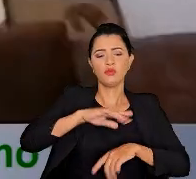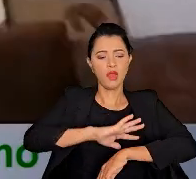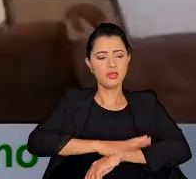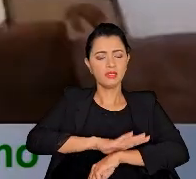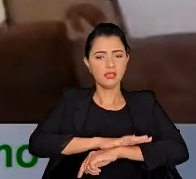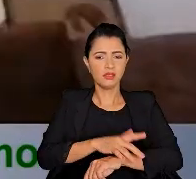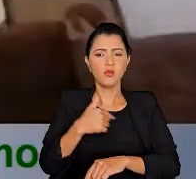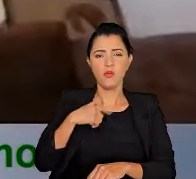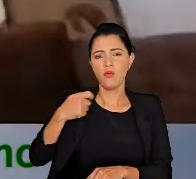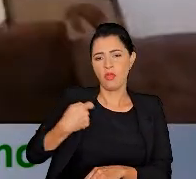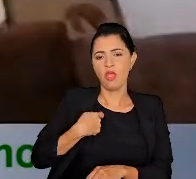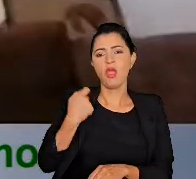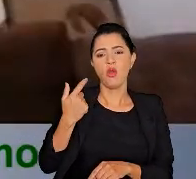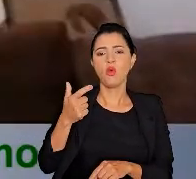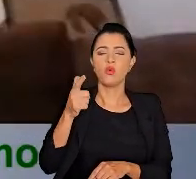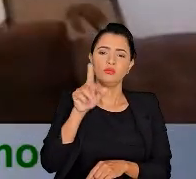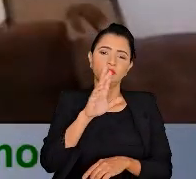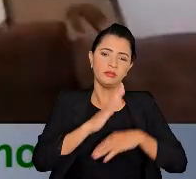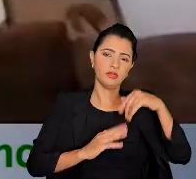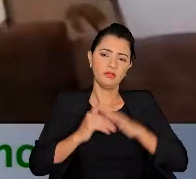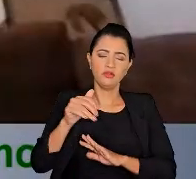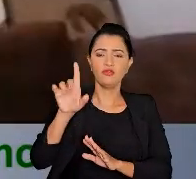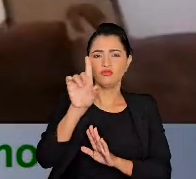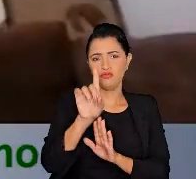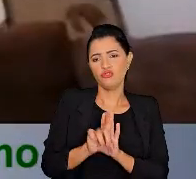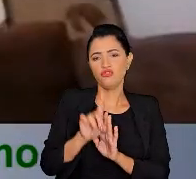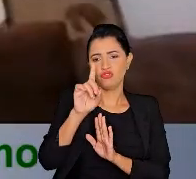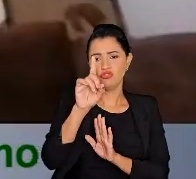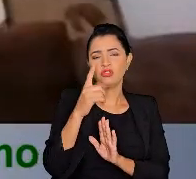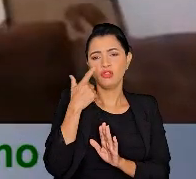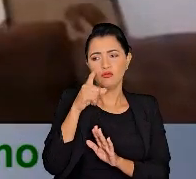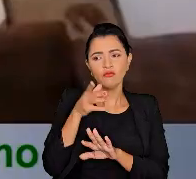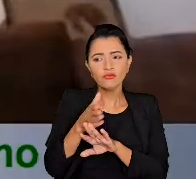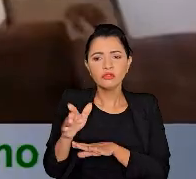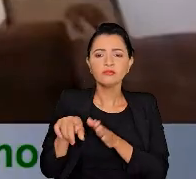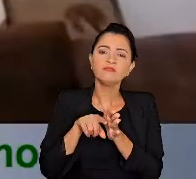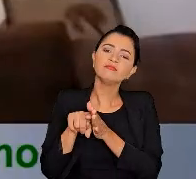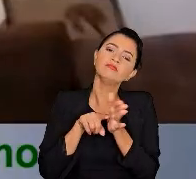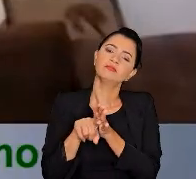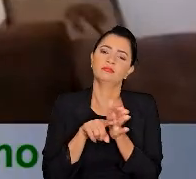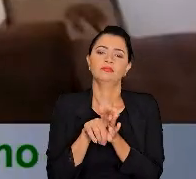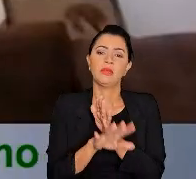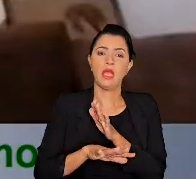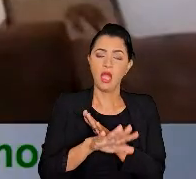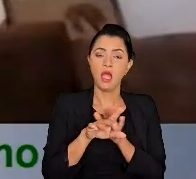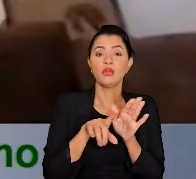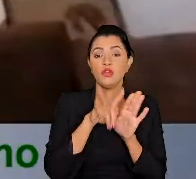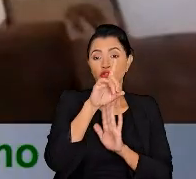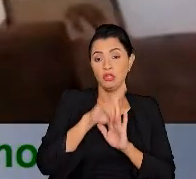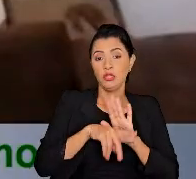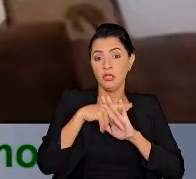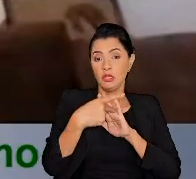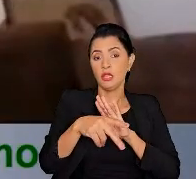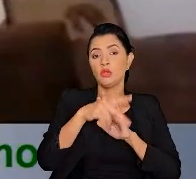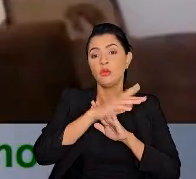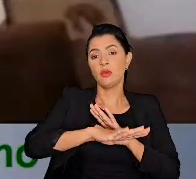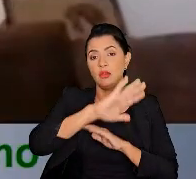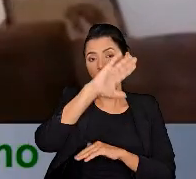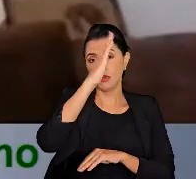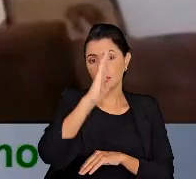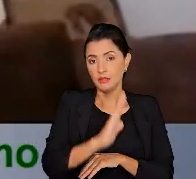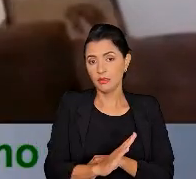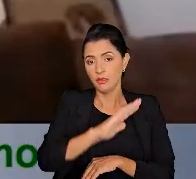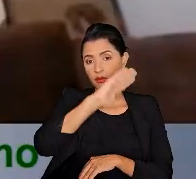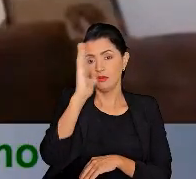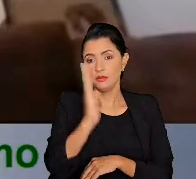de direito que sou, fui fazer minha pesquisa e fazer minha pesquisa na parte do direito brasileiro, né? A gente tem,